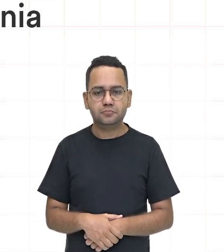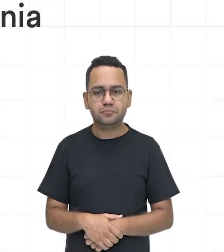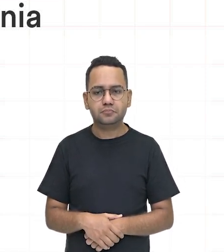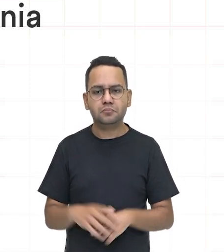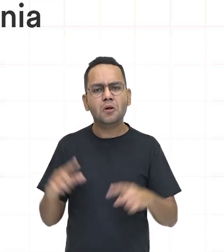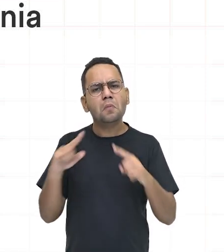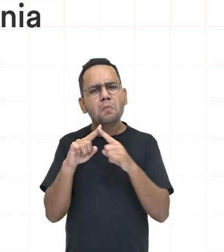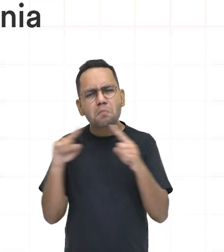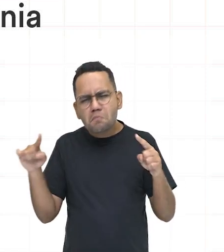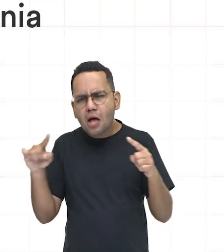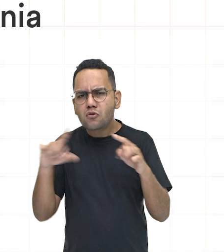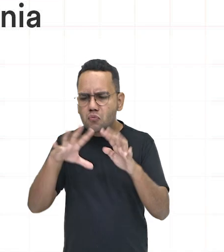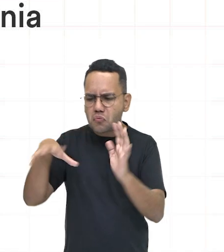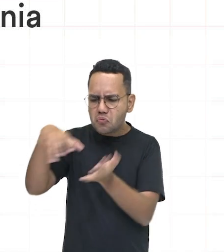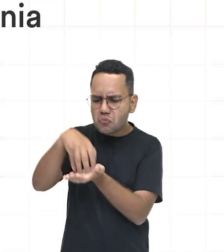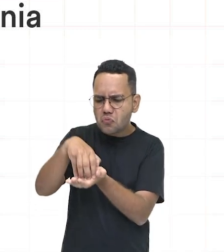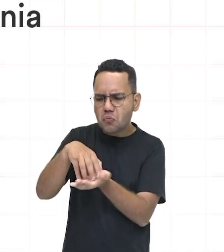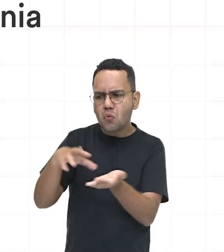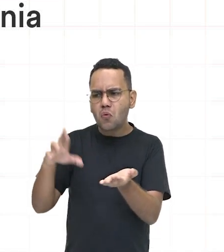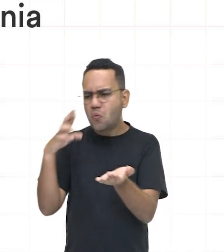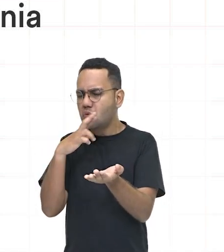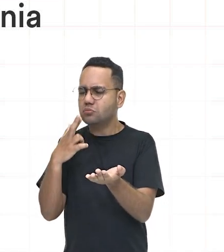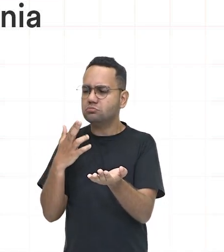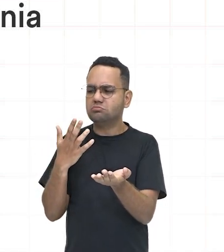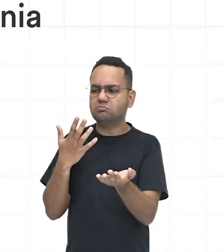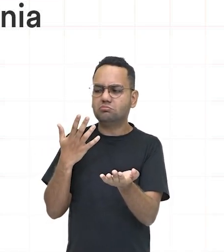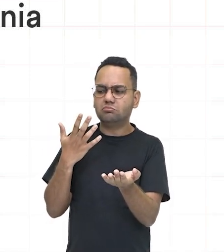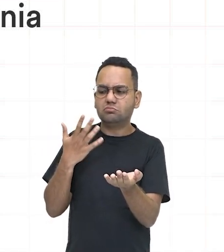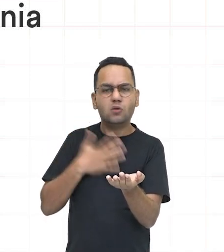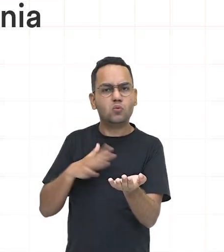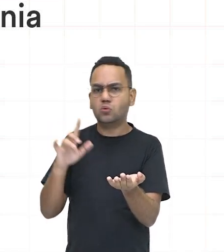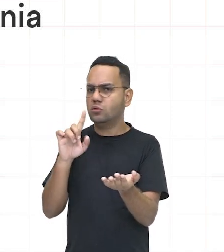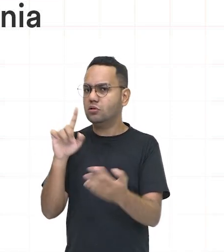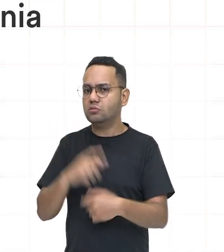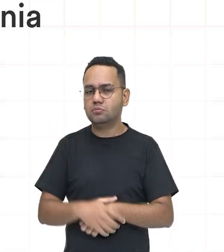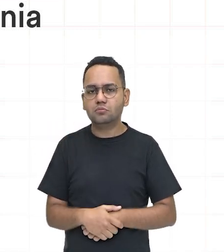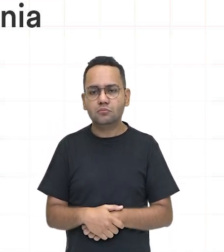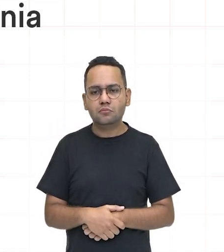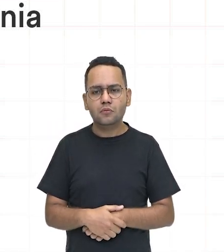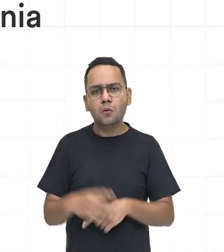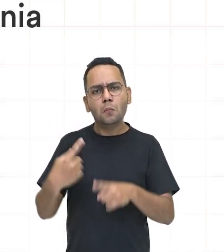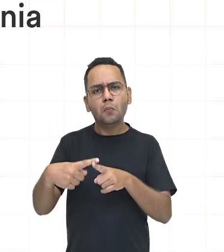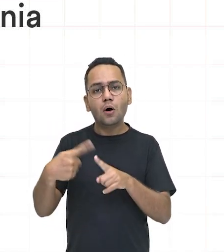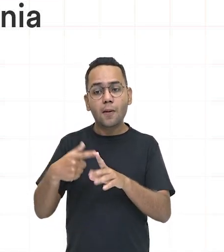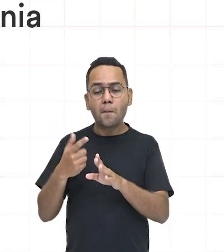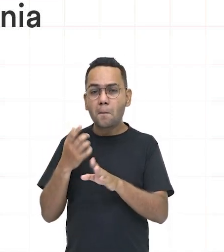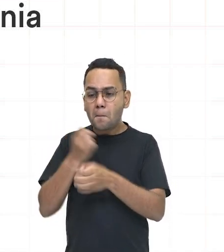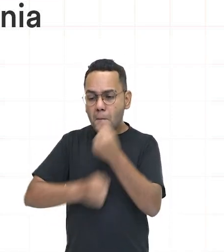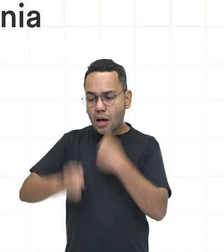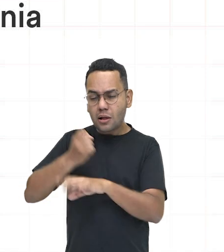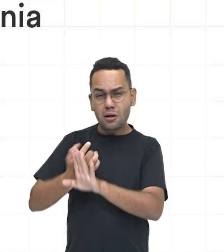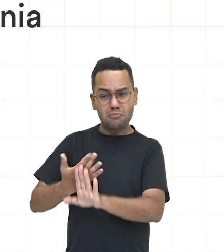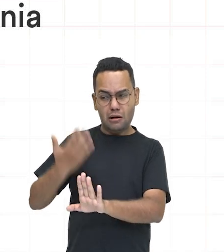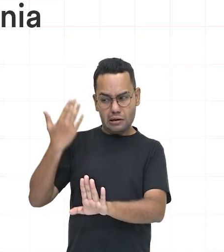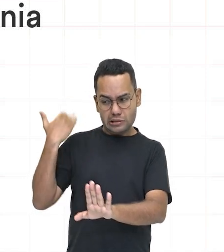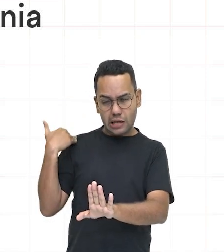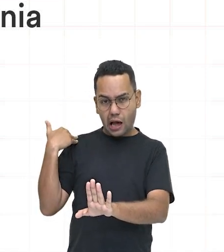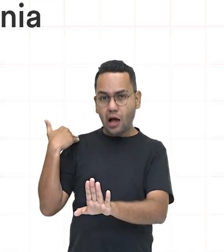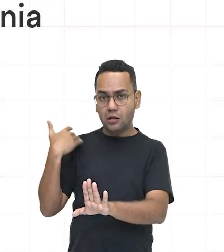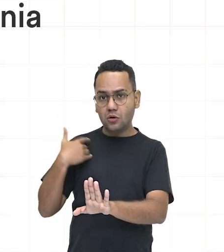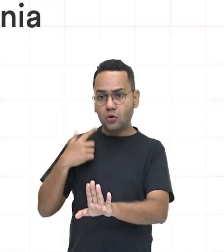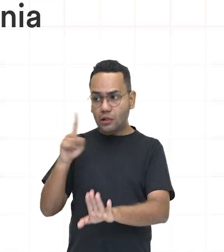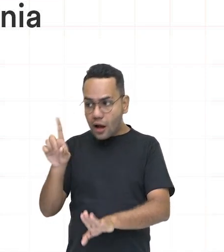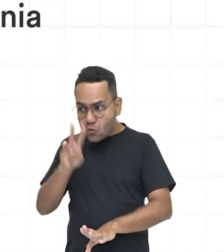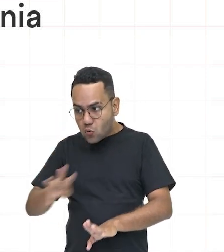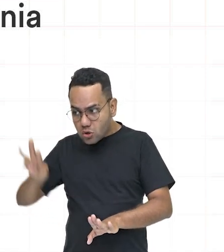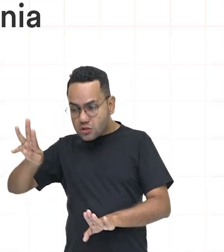não gostou muito não da situação, né? Porque eram países que estavam juntos na União Soviética, porém, quando teve